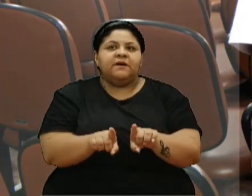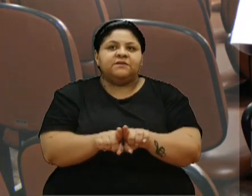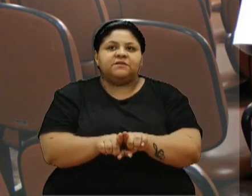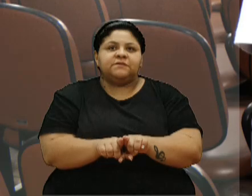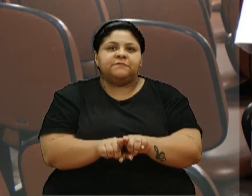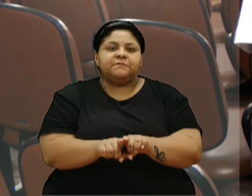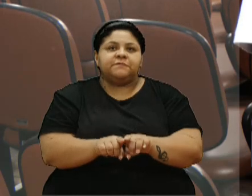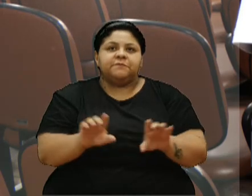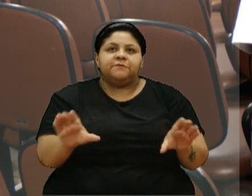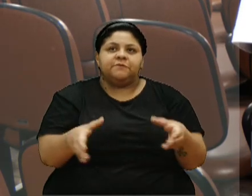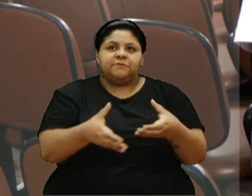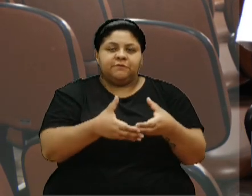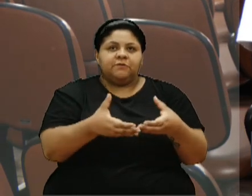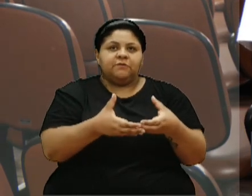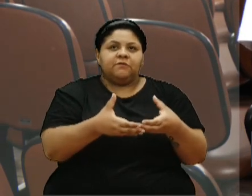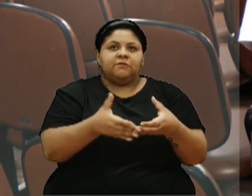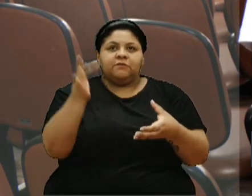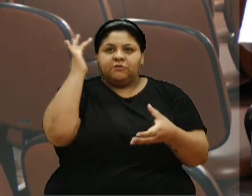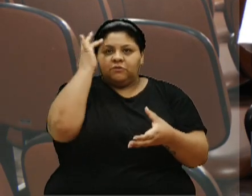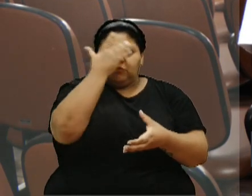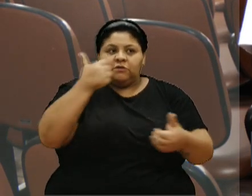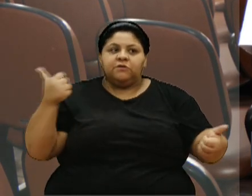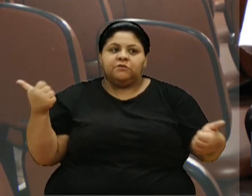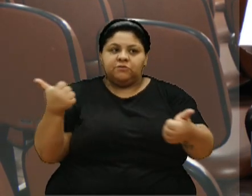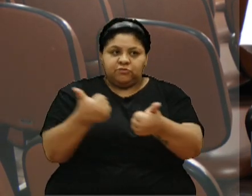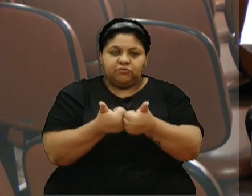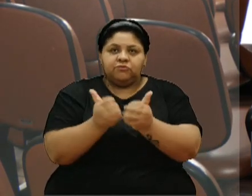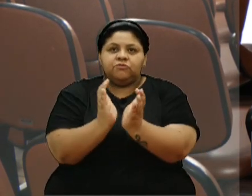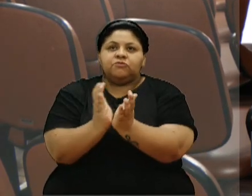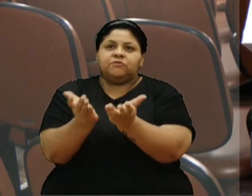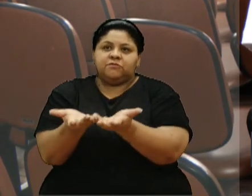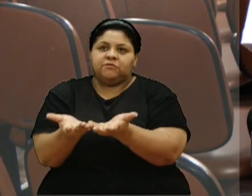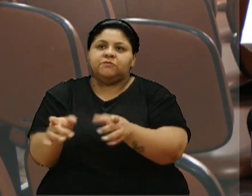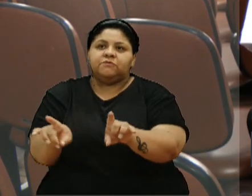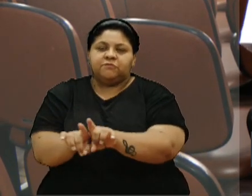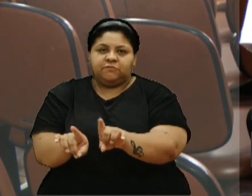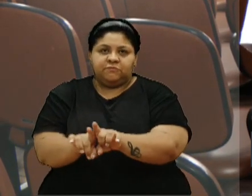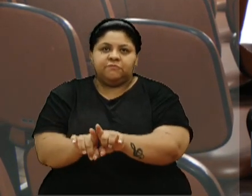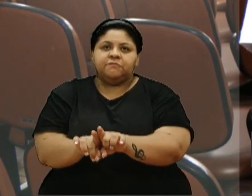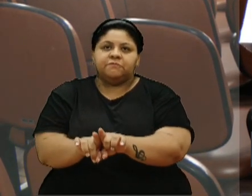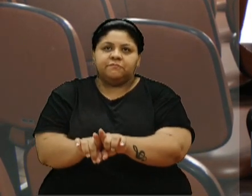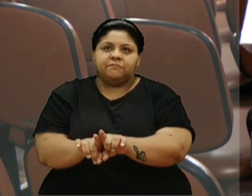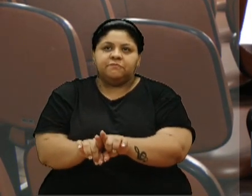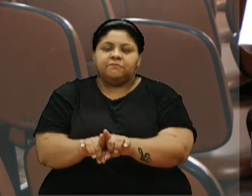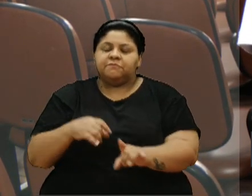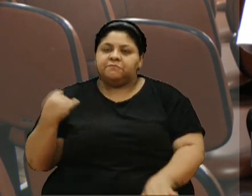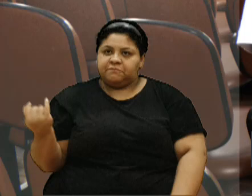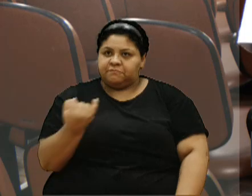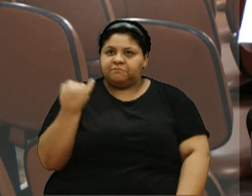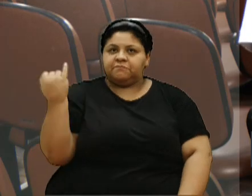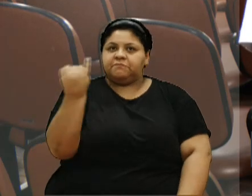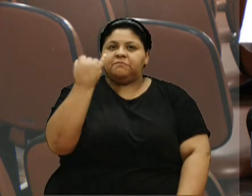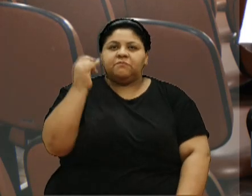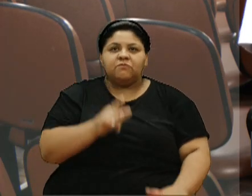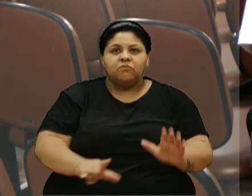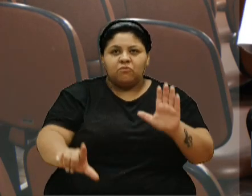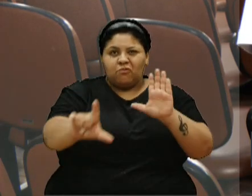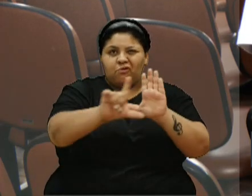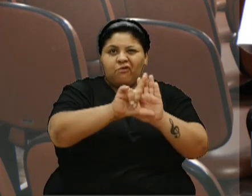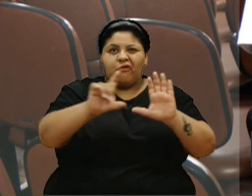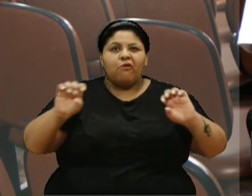Frente Parlamentar em Defesa da Saúde Mental, junto com o Fórum, realizando essas atividades, um debate tão importante, uma lei, né,